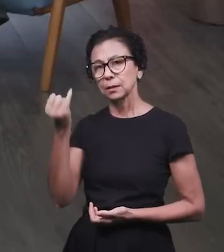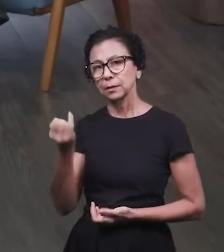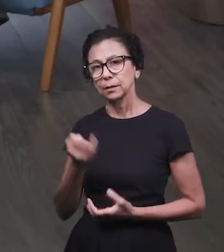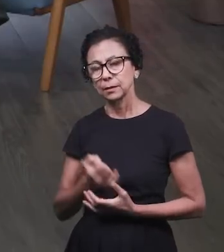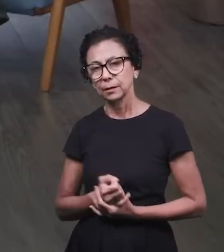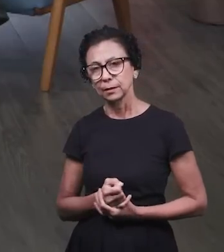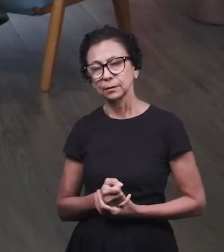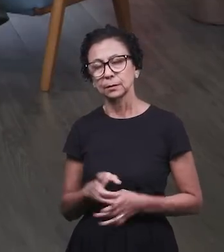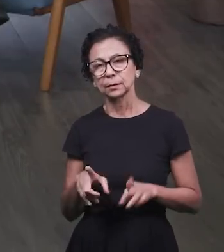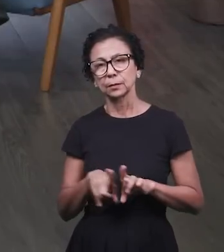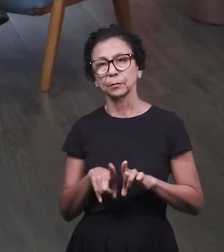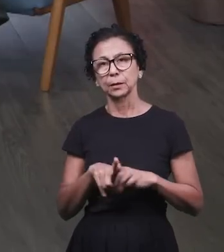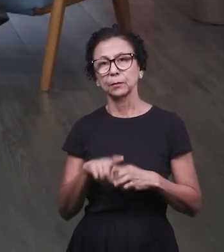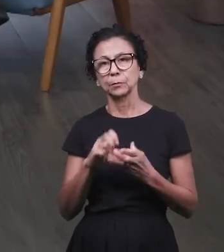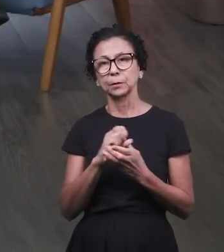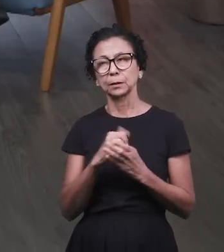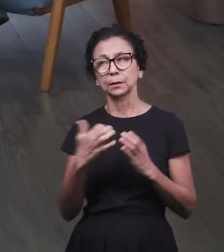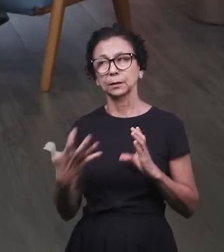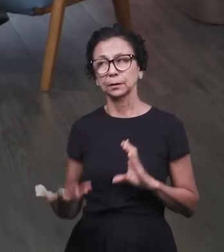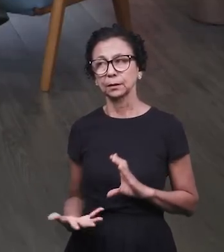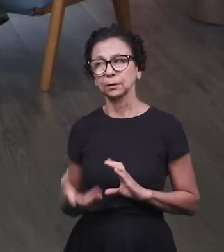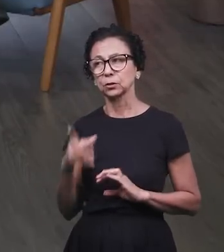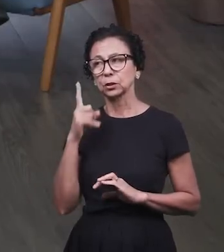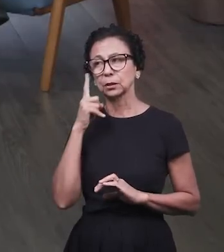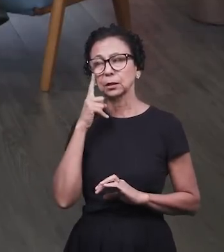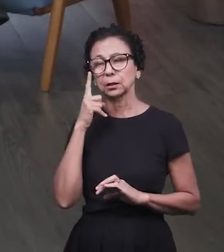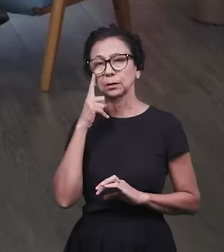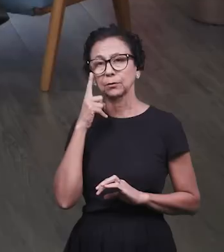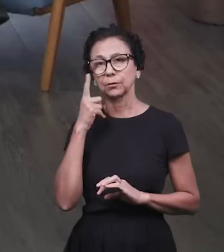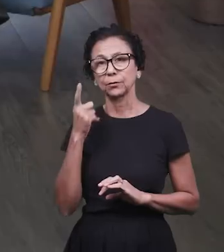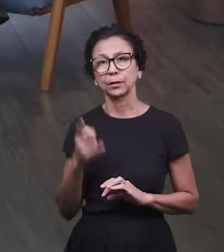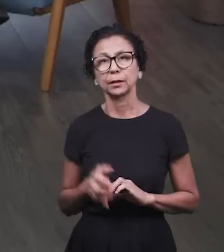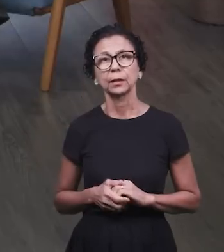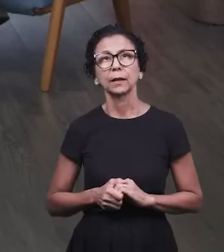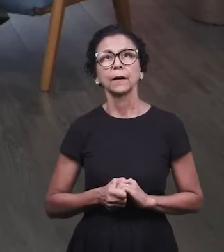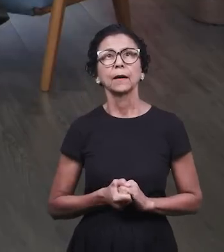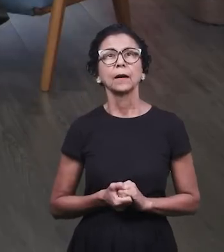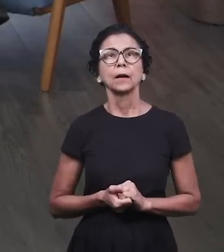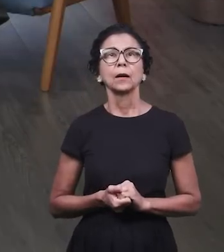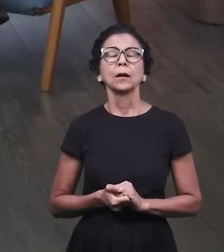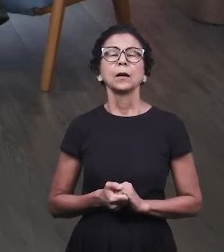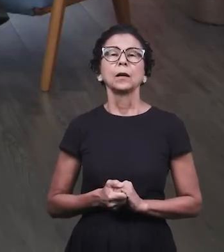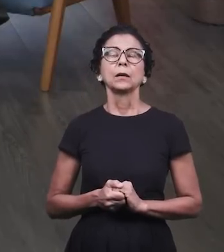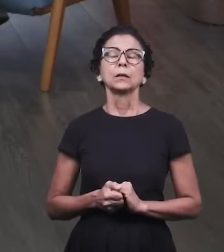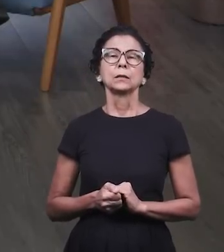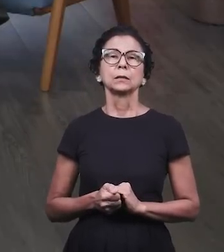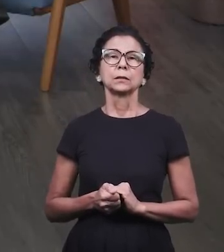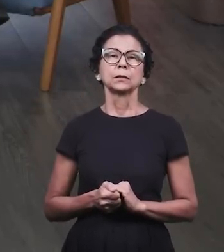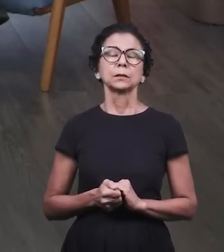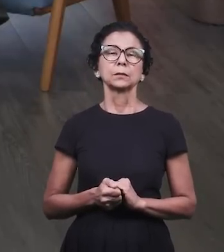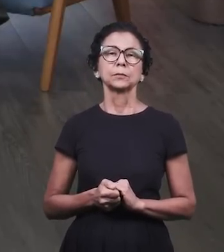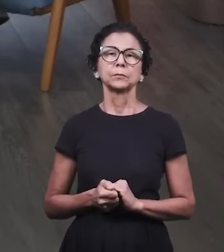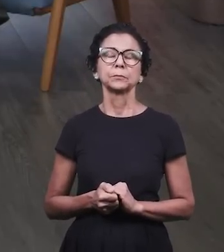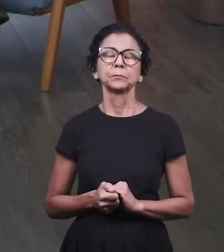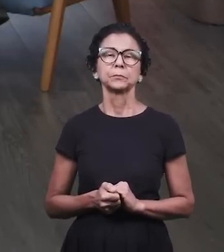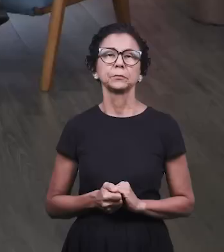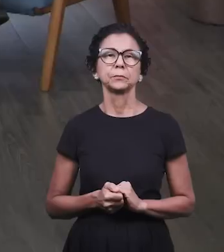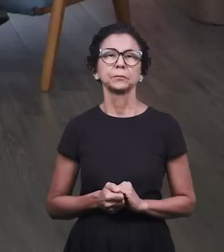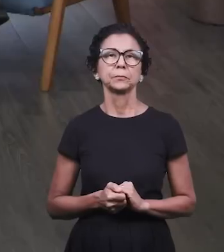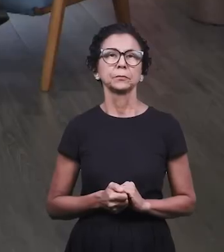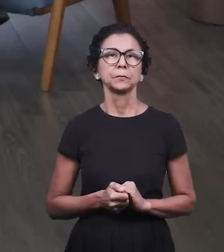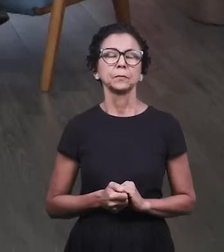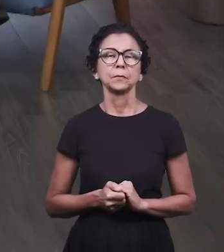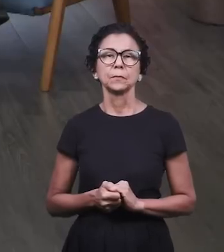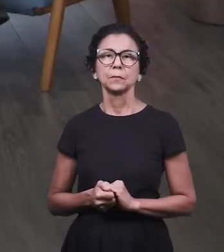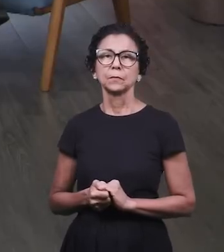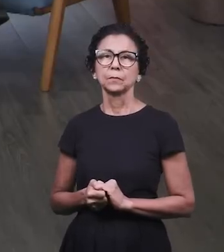do programa de hoje é as características da igreja fiel. Então, é